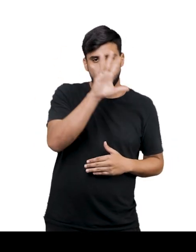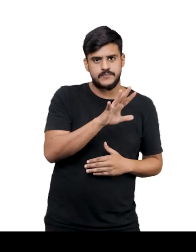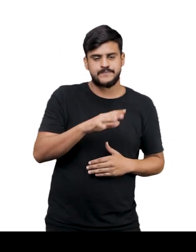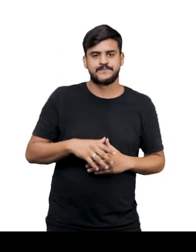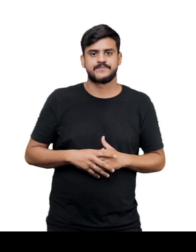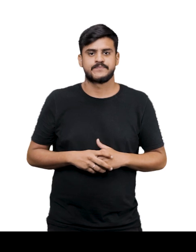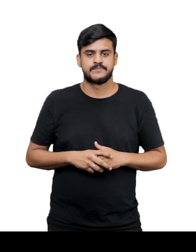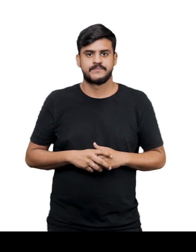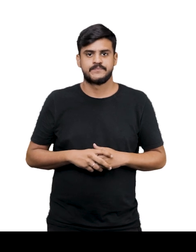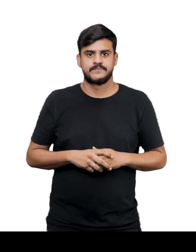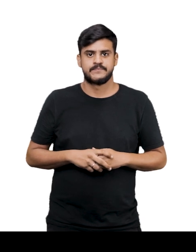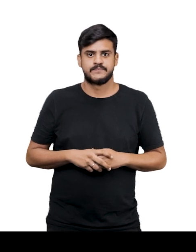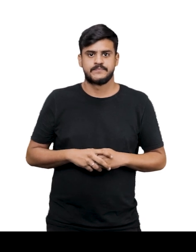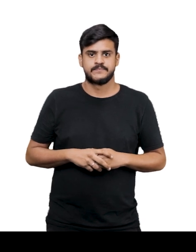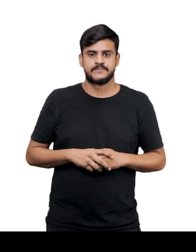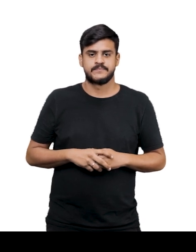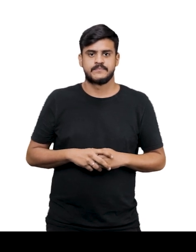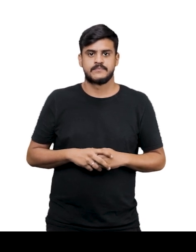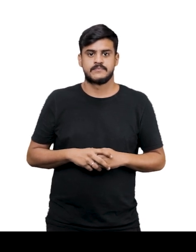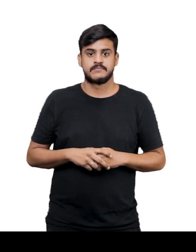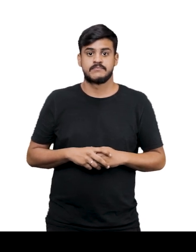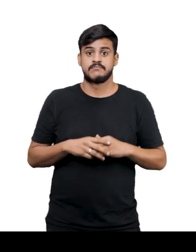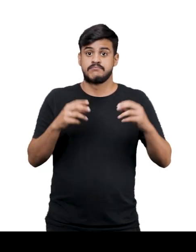diversas localidades do Brasil.